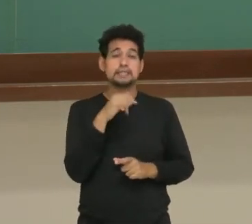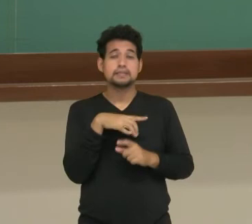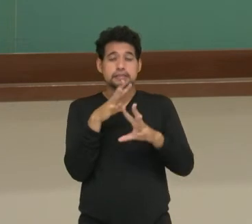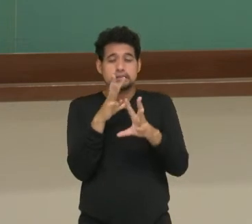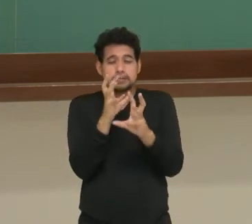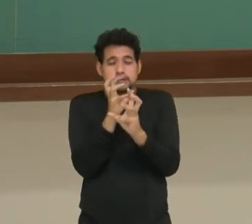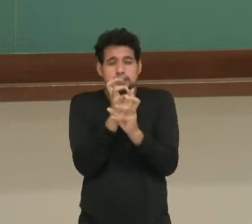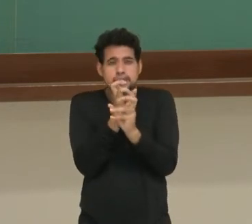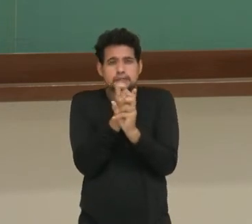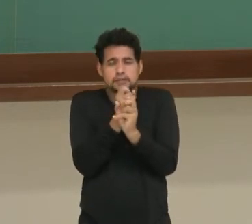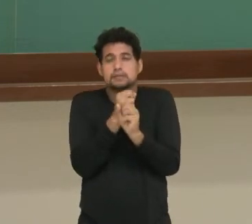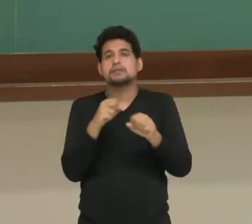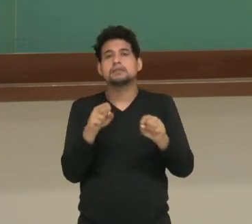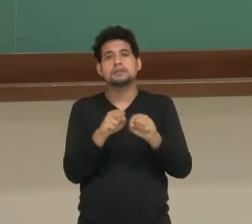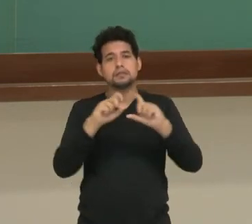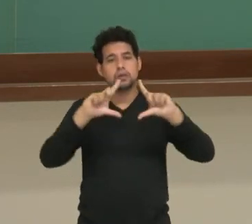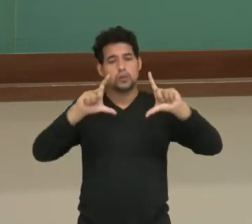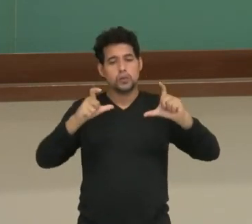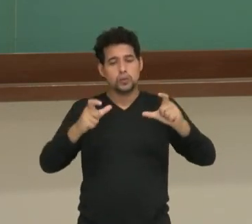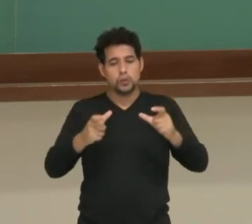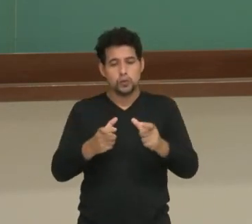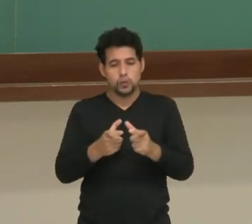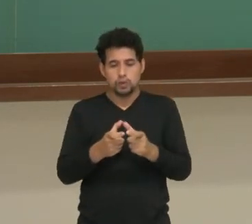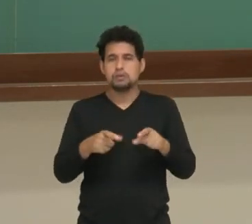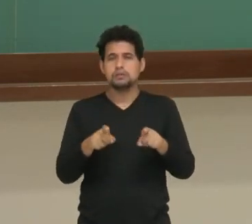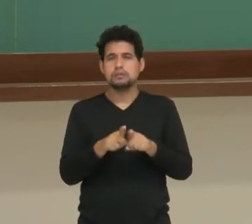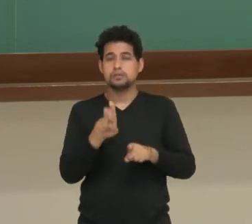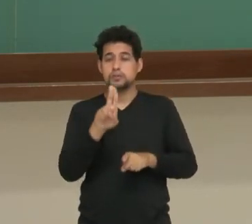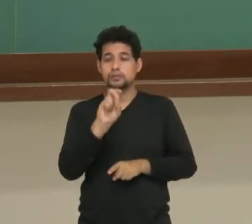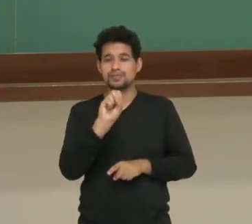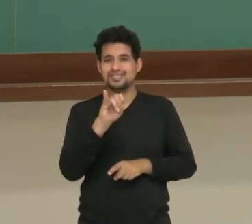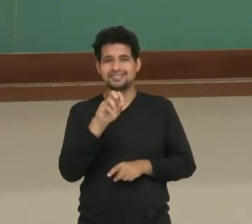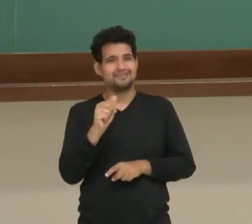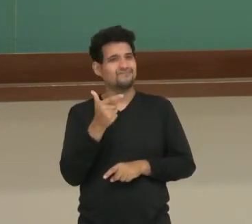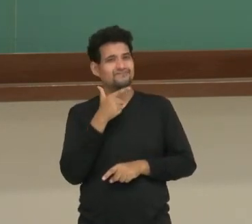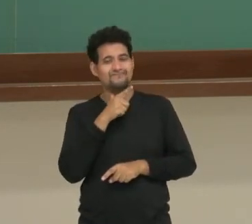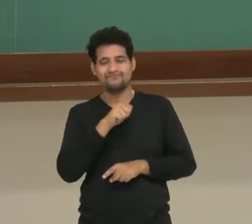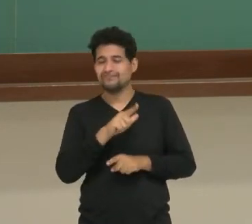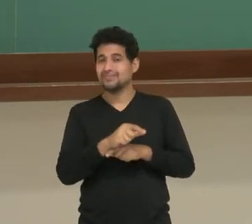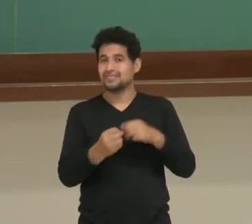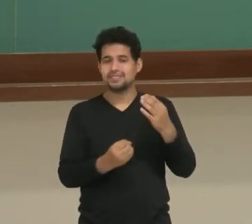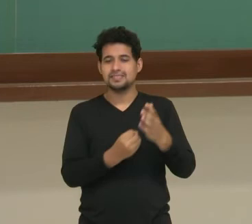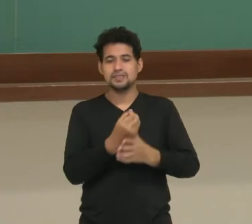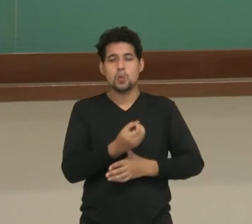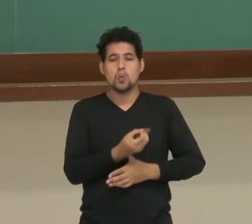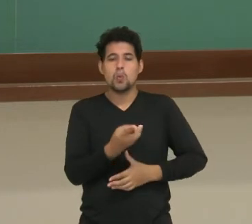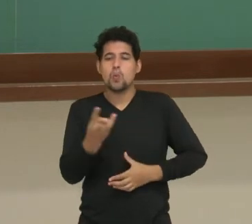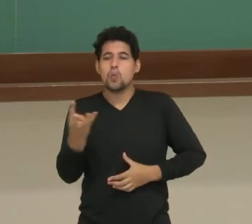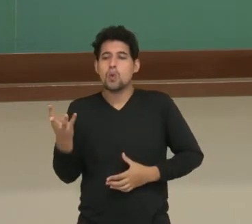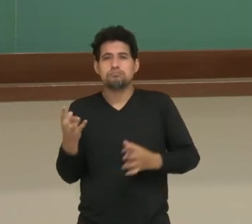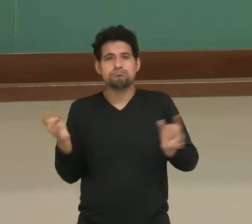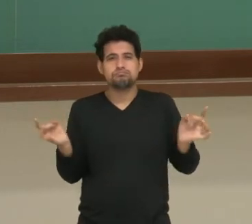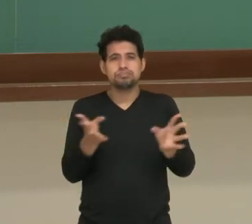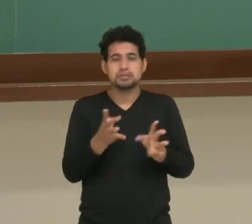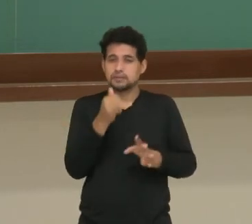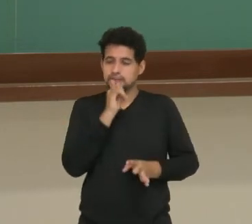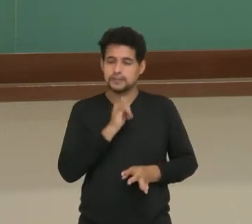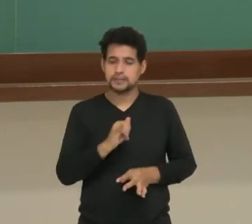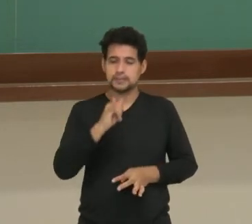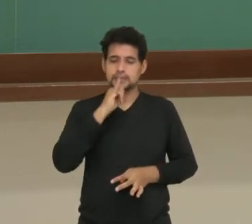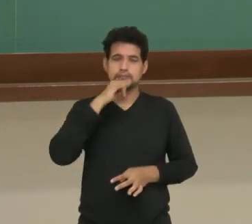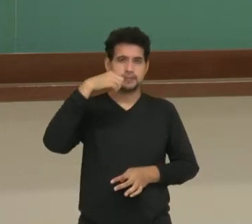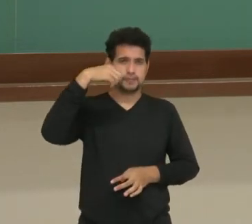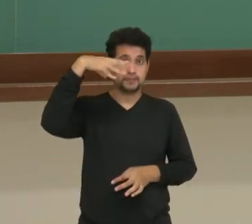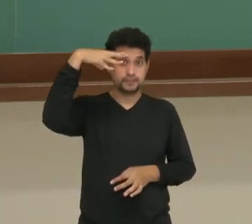estiagem o nível ele baixa tanto, onde essa usina não consegue mais produzir uma quantidade suficiente de energia.